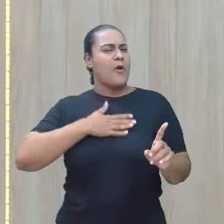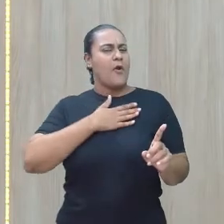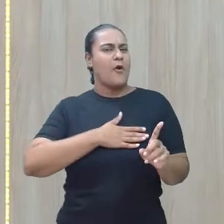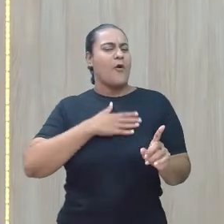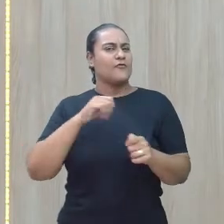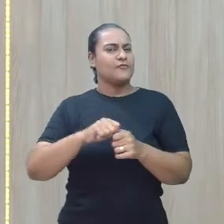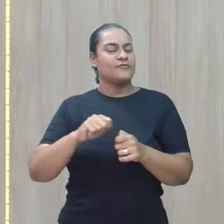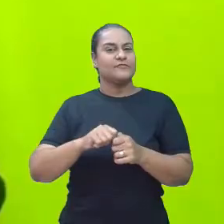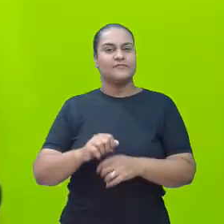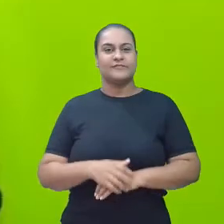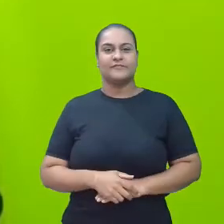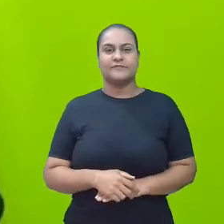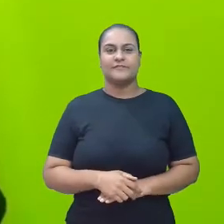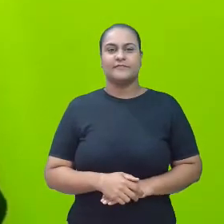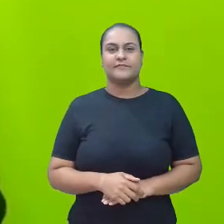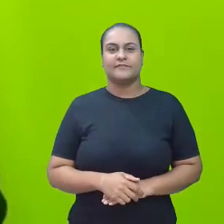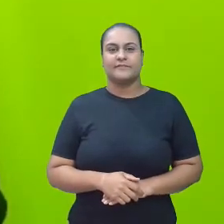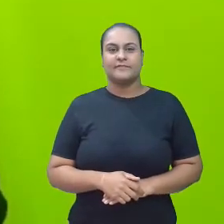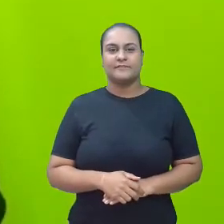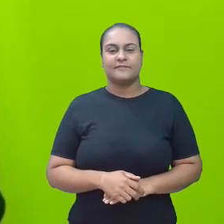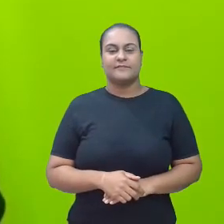interpretar?